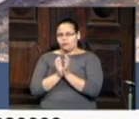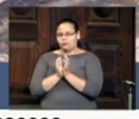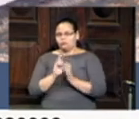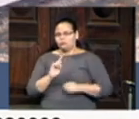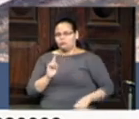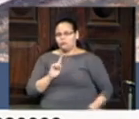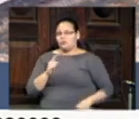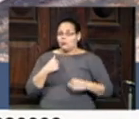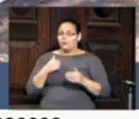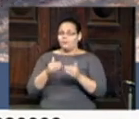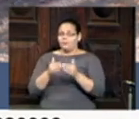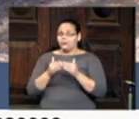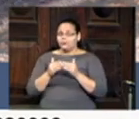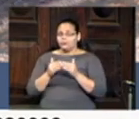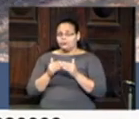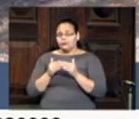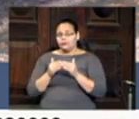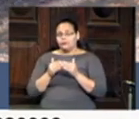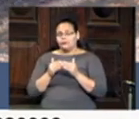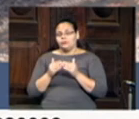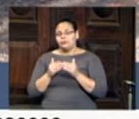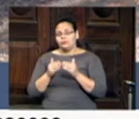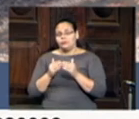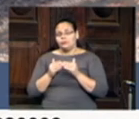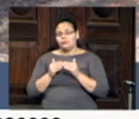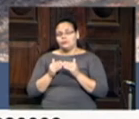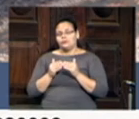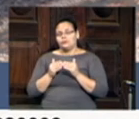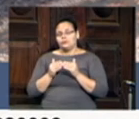Por isso que eu estou pedindo que seja...